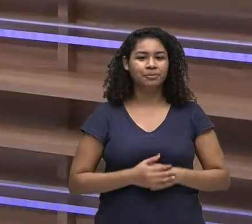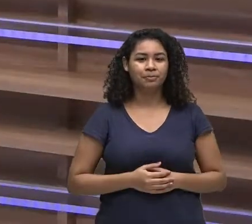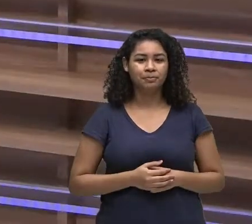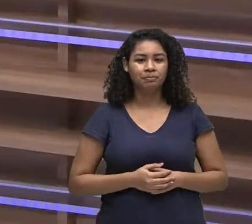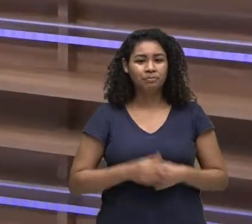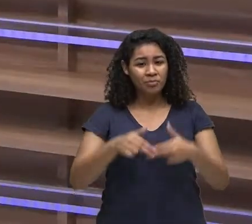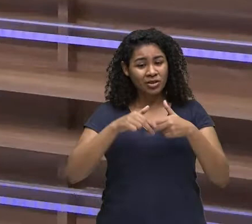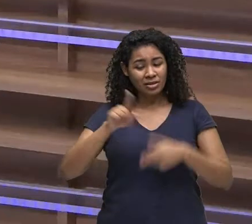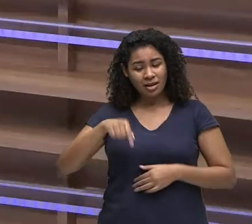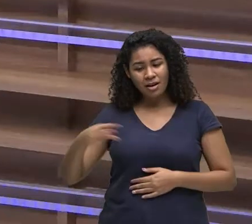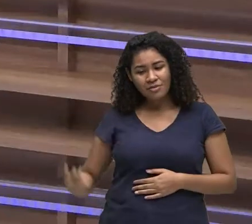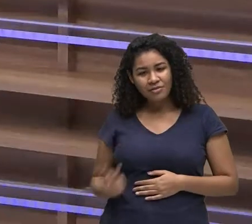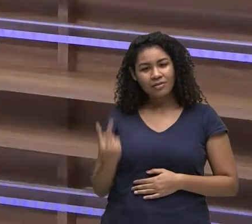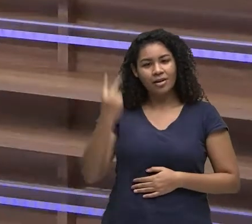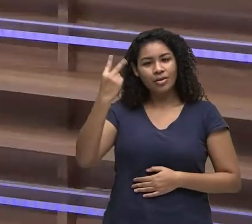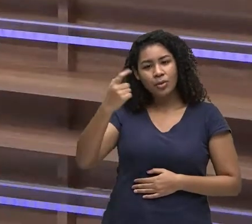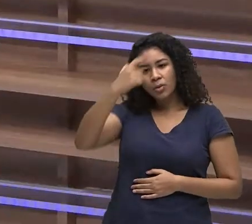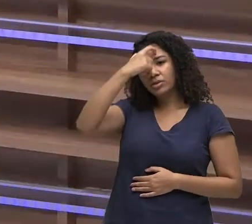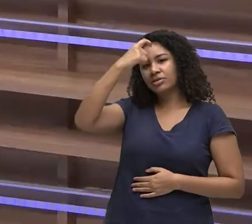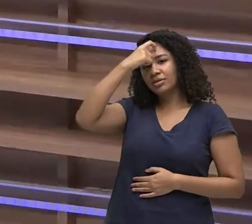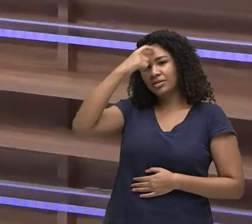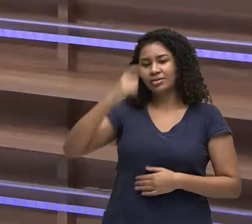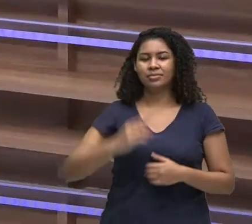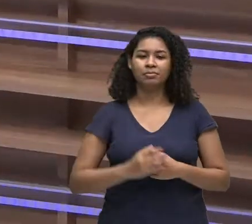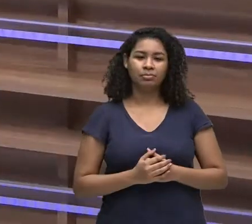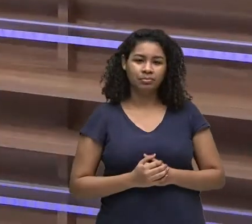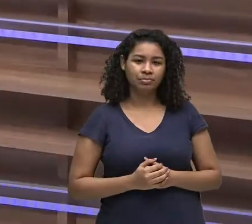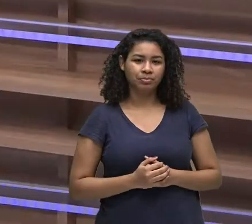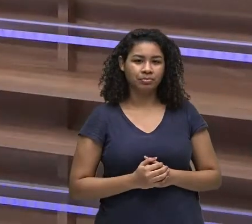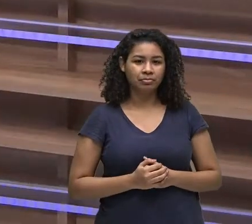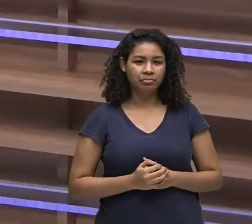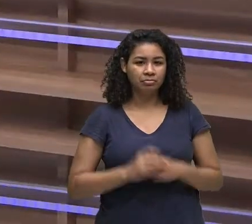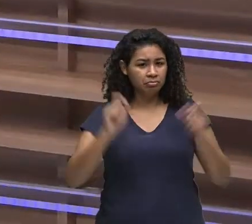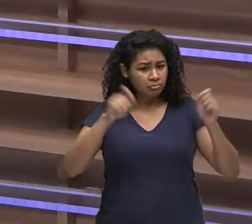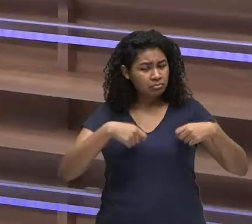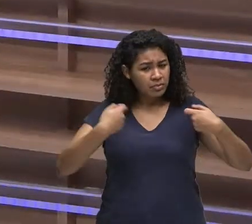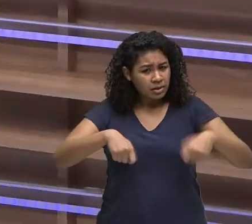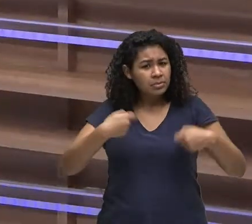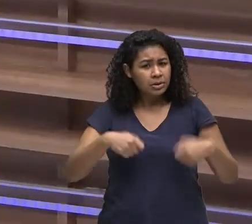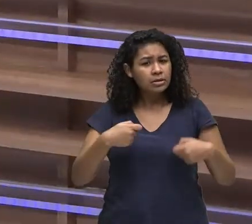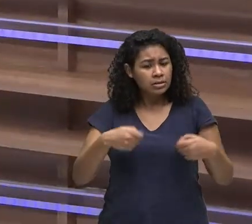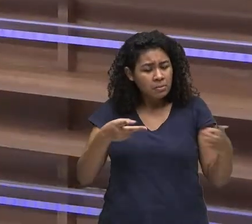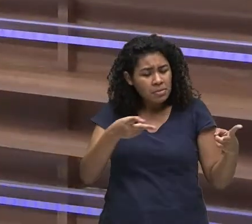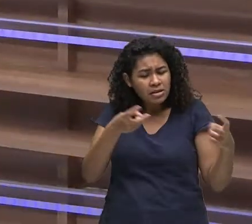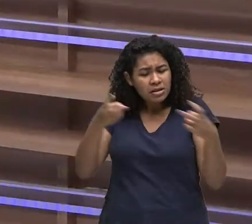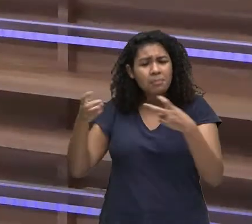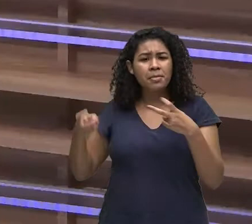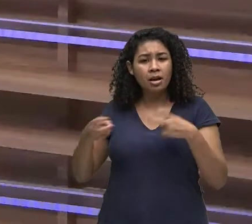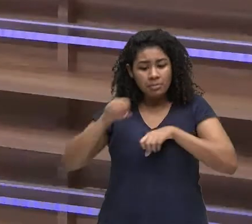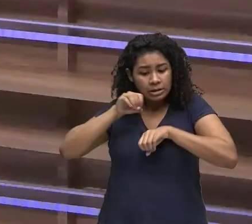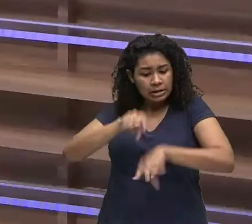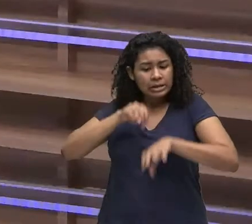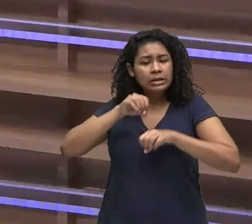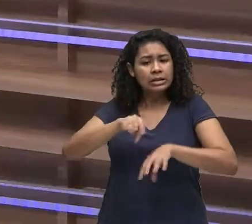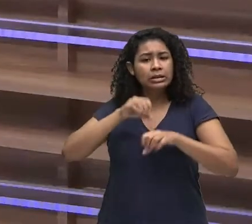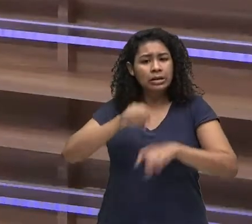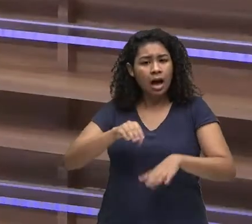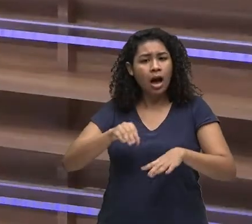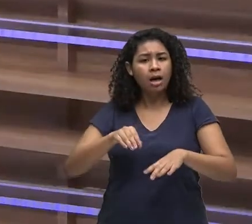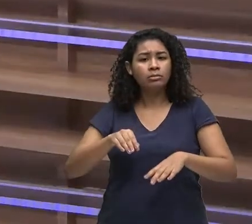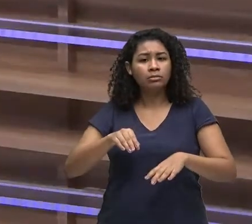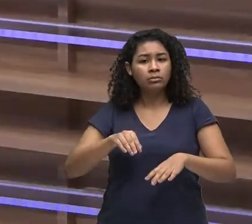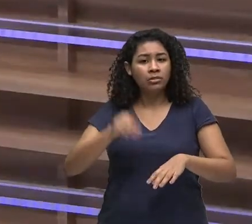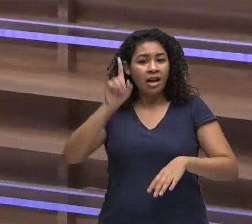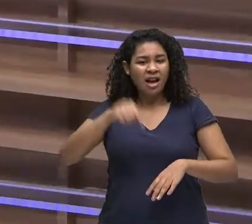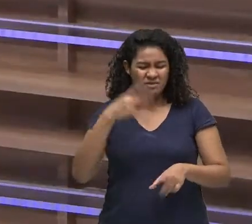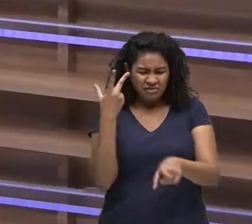Né? Então é algo que a gente precisa observar, precisa trazer para a base mesmo essa ideia do jogo limpo, onde o